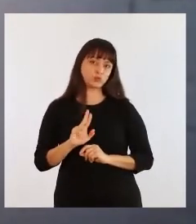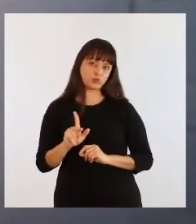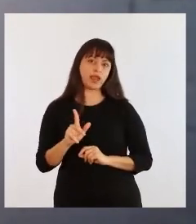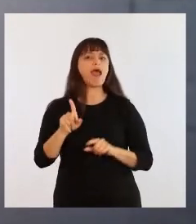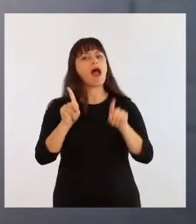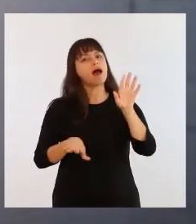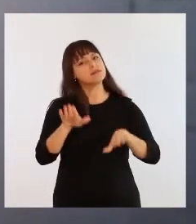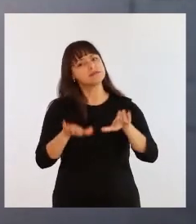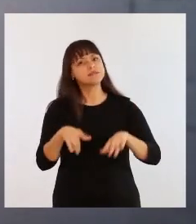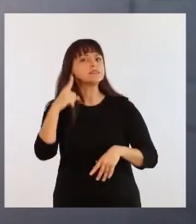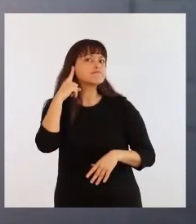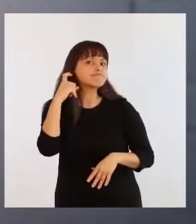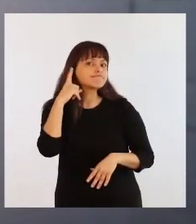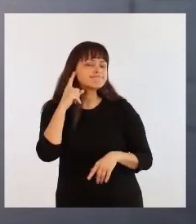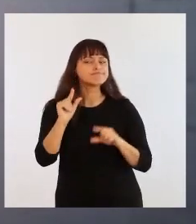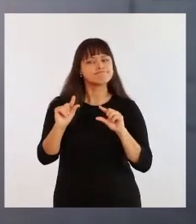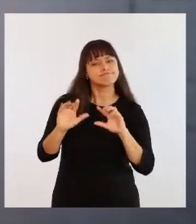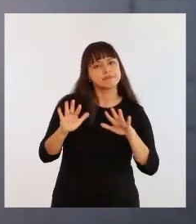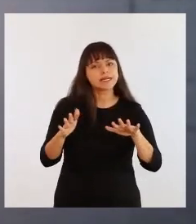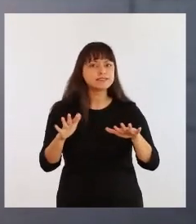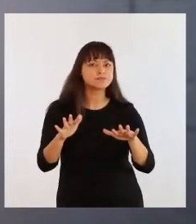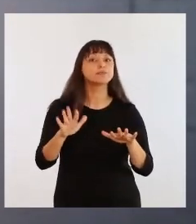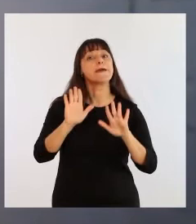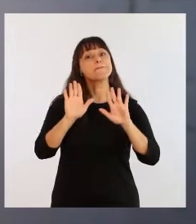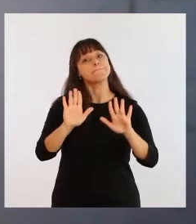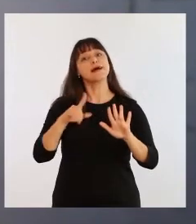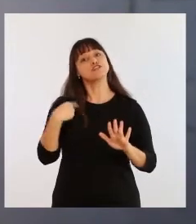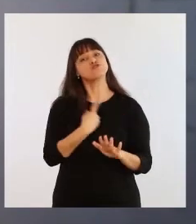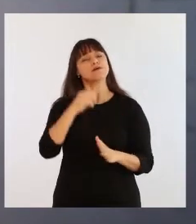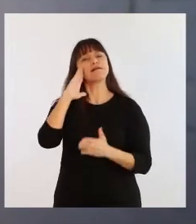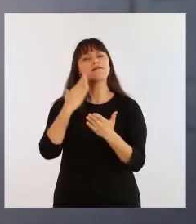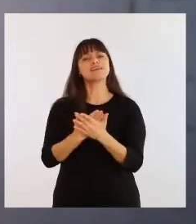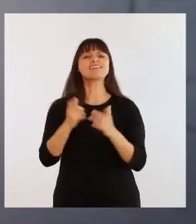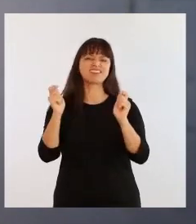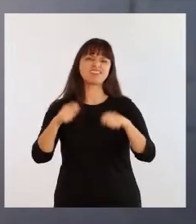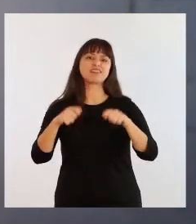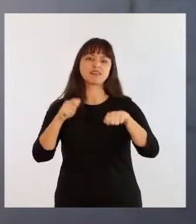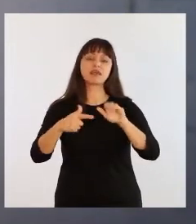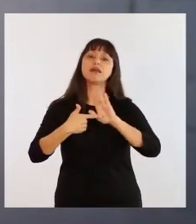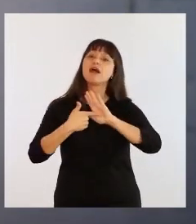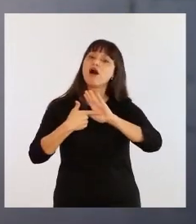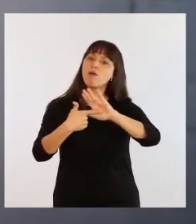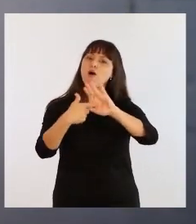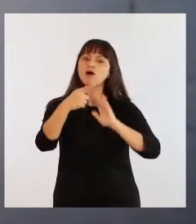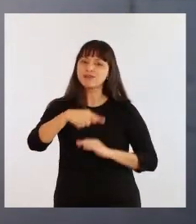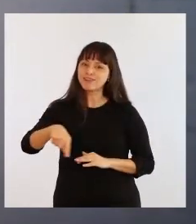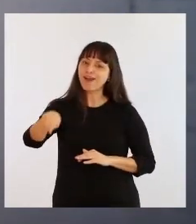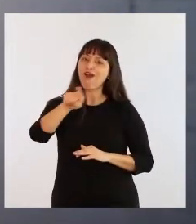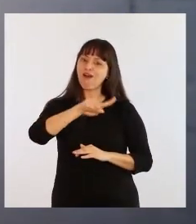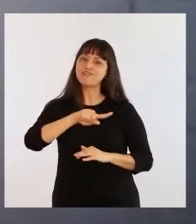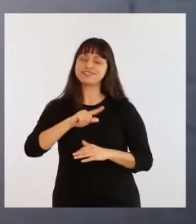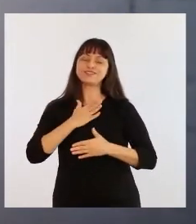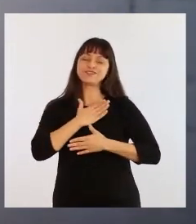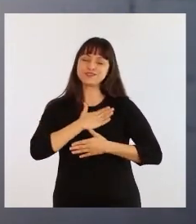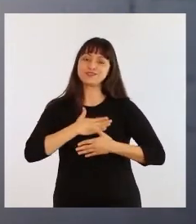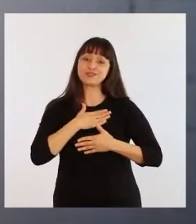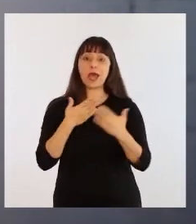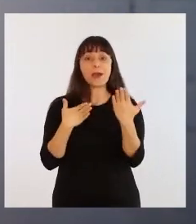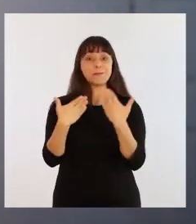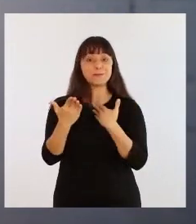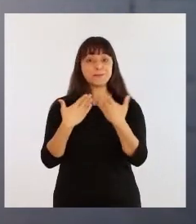do áudio não está tão boa quanto a gente gostaria, mas a gente acredita que isso não vai ser um impedimento para a nossa